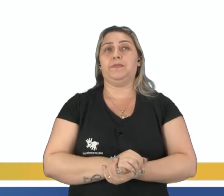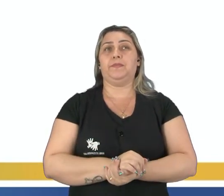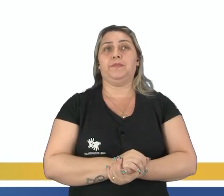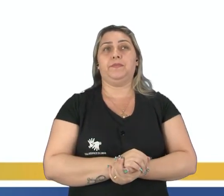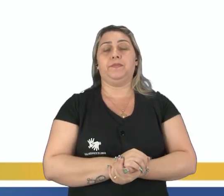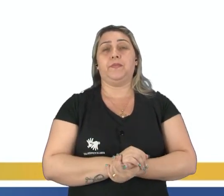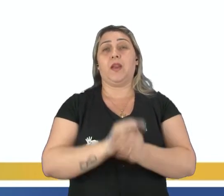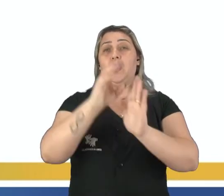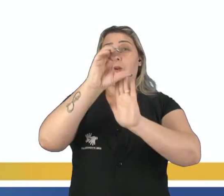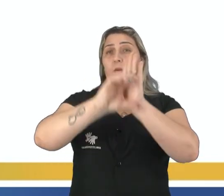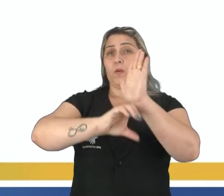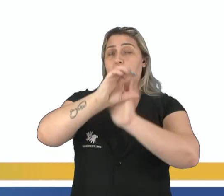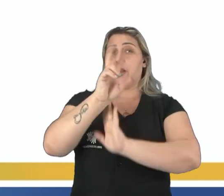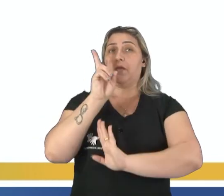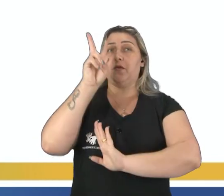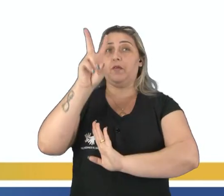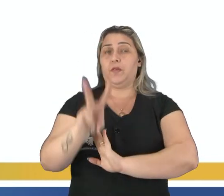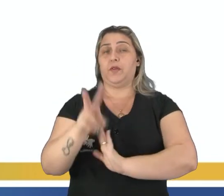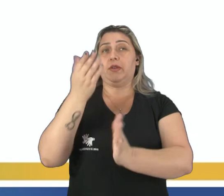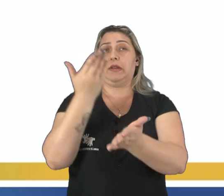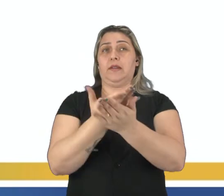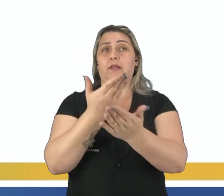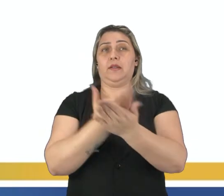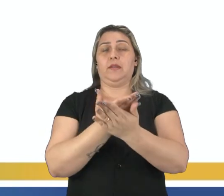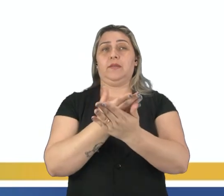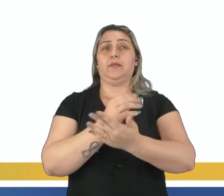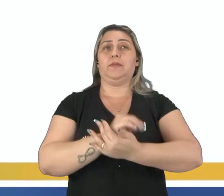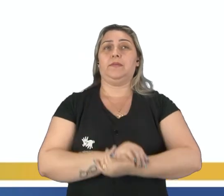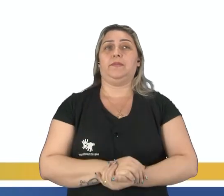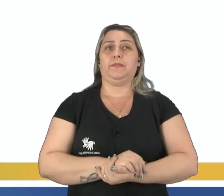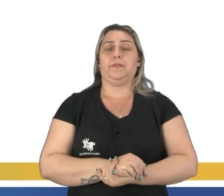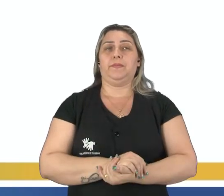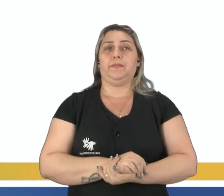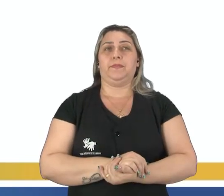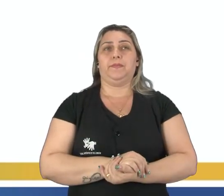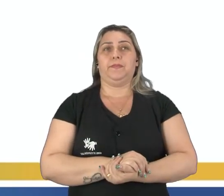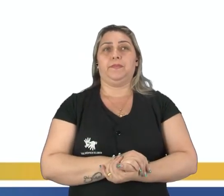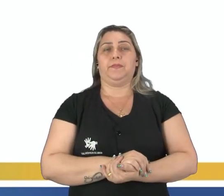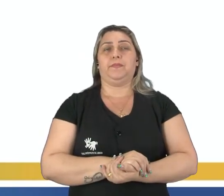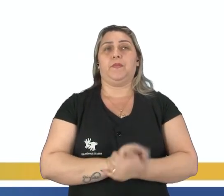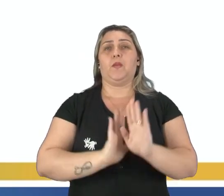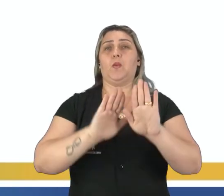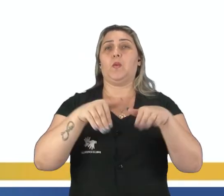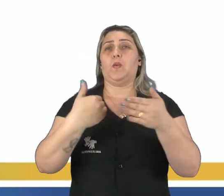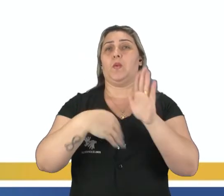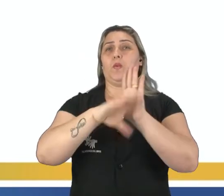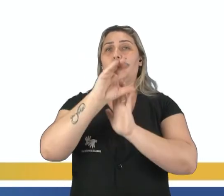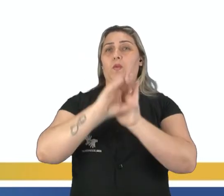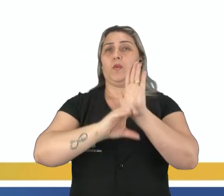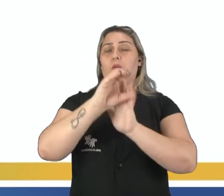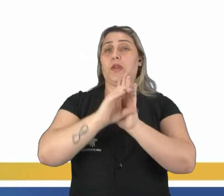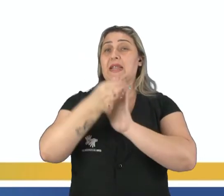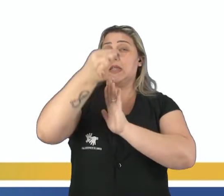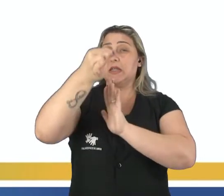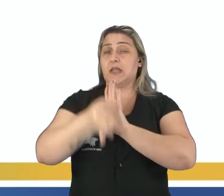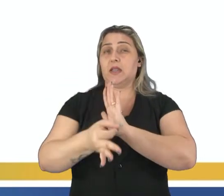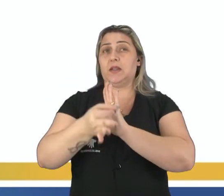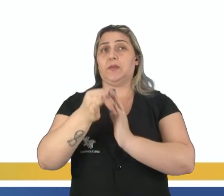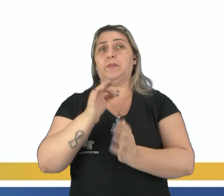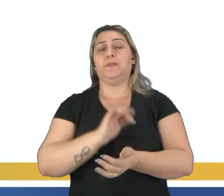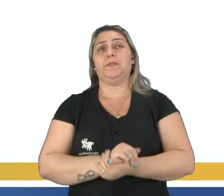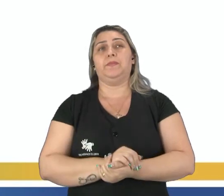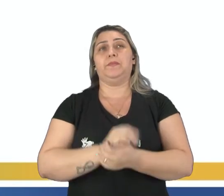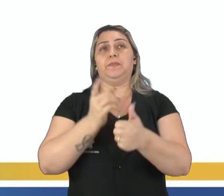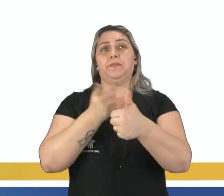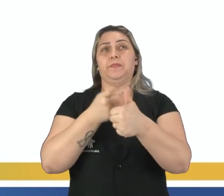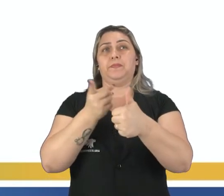temperatura. Então, é aquele conceito que a gente viu ao longo da aula, estão aí dispostas algumas alternativas, ele quer saber qual é o conceito correto, então.